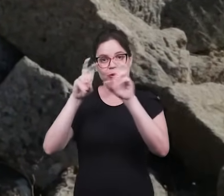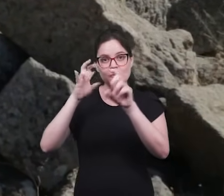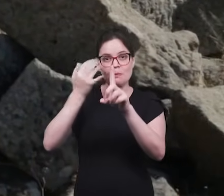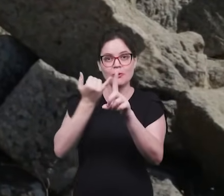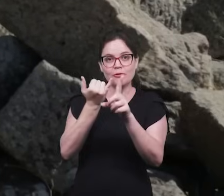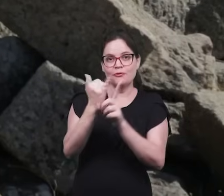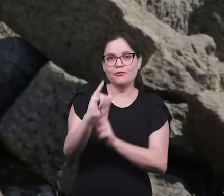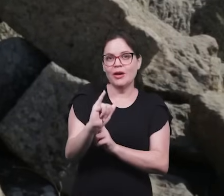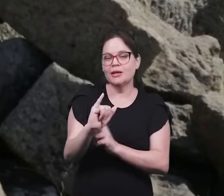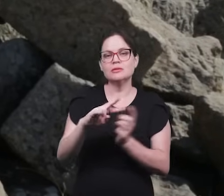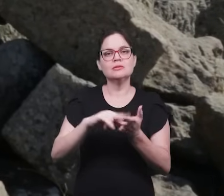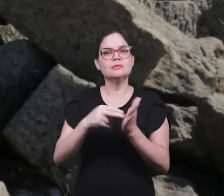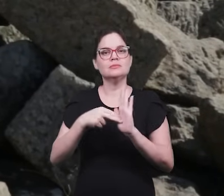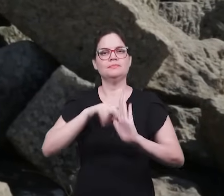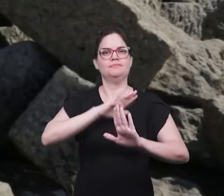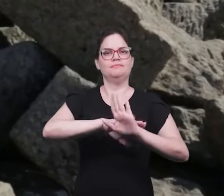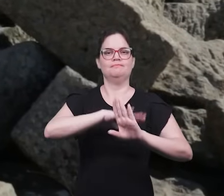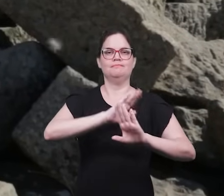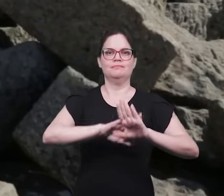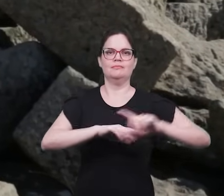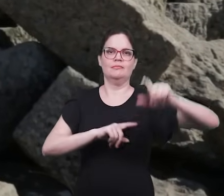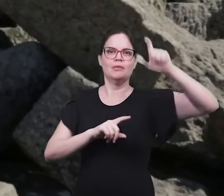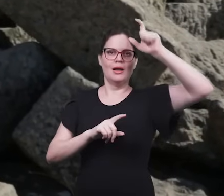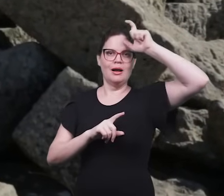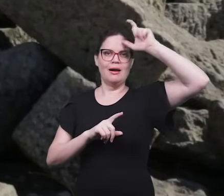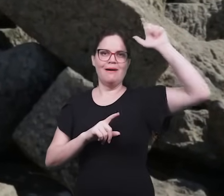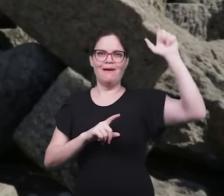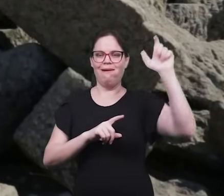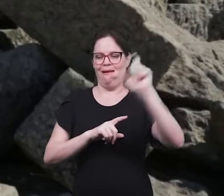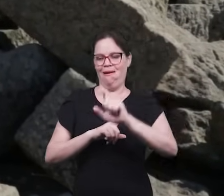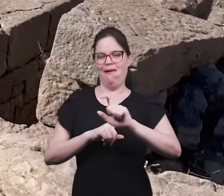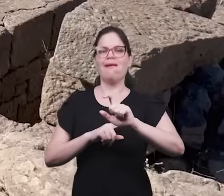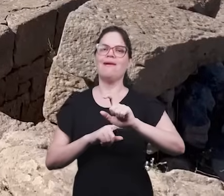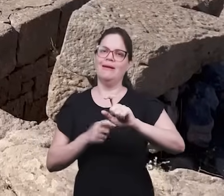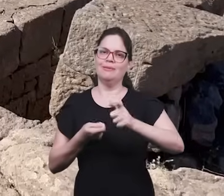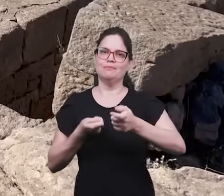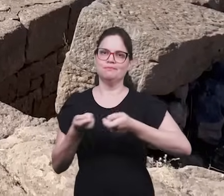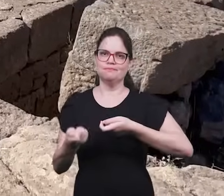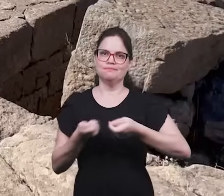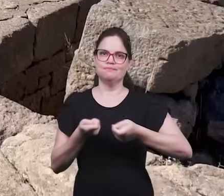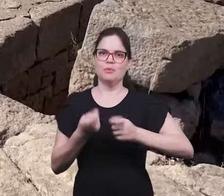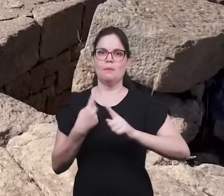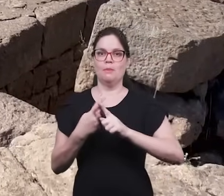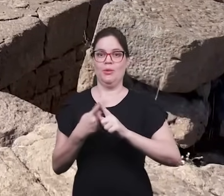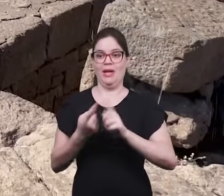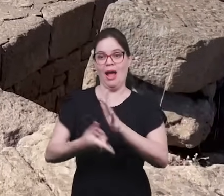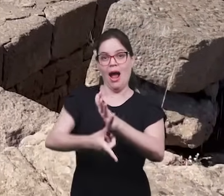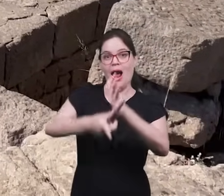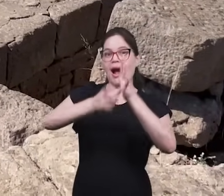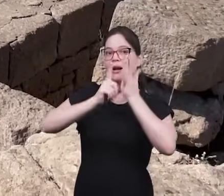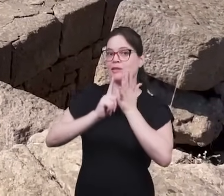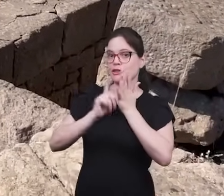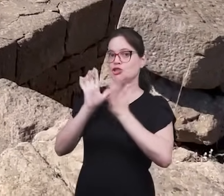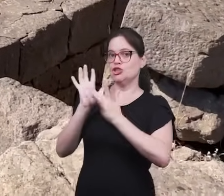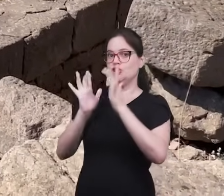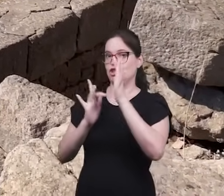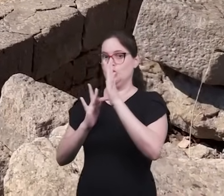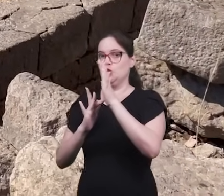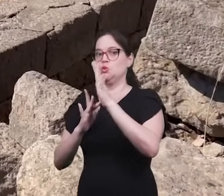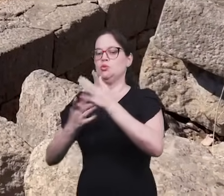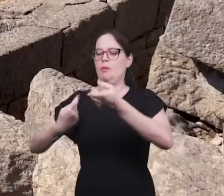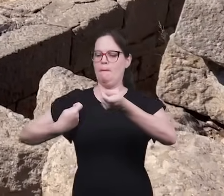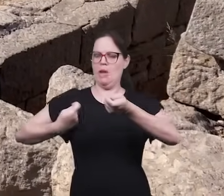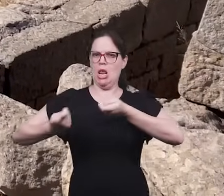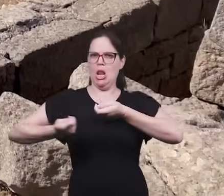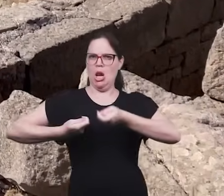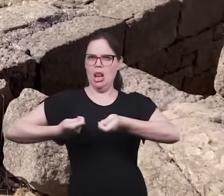sentido profético, ele está relacionado exatamente àquilo que seria o lugar onde o Senhor Jesus habitava, era ele que sentava